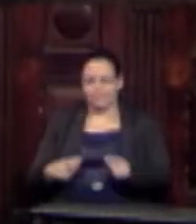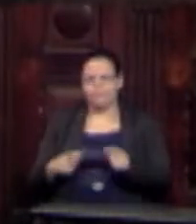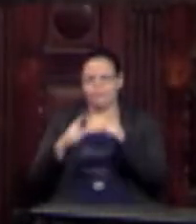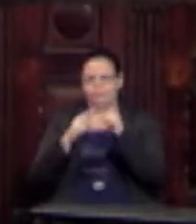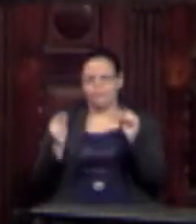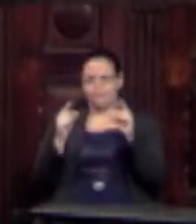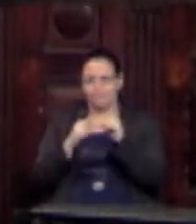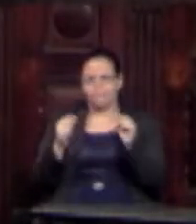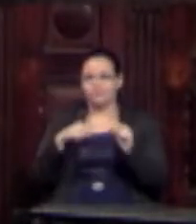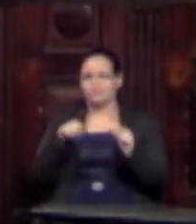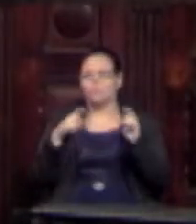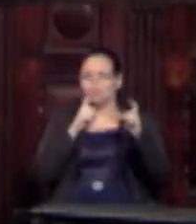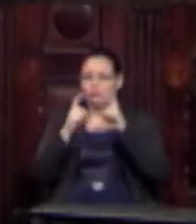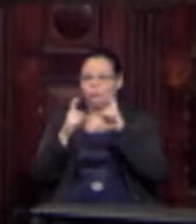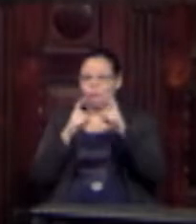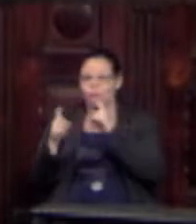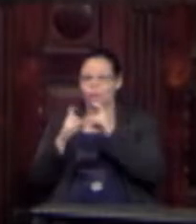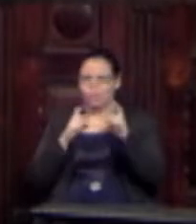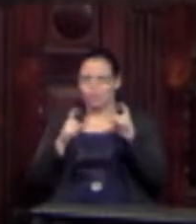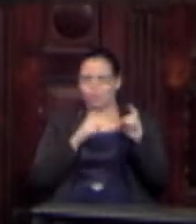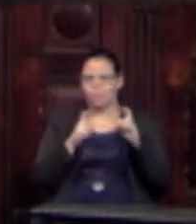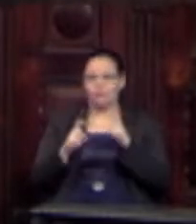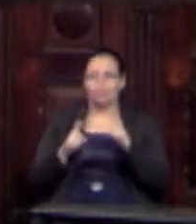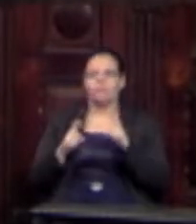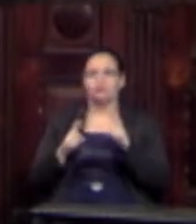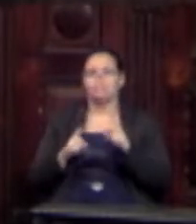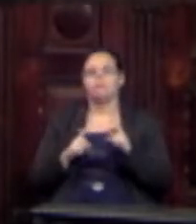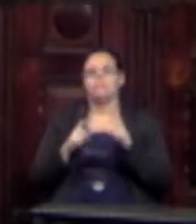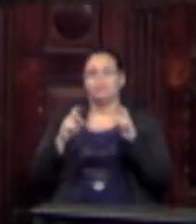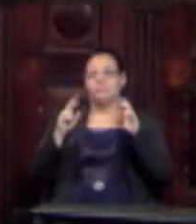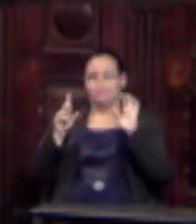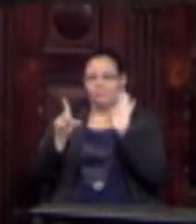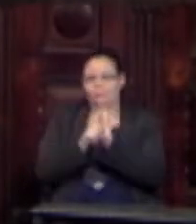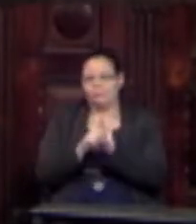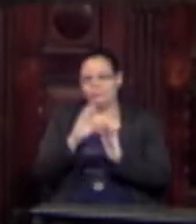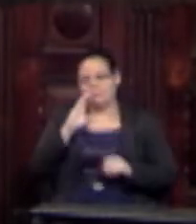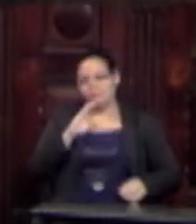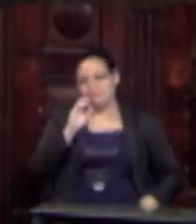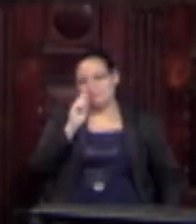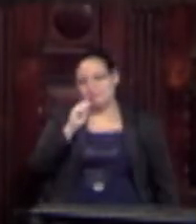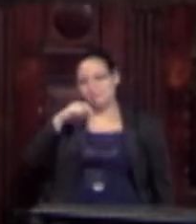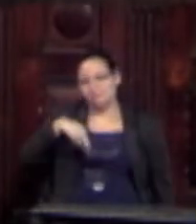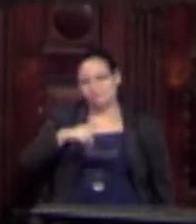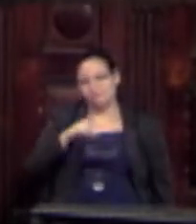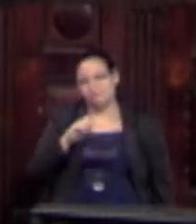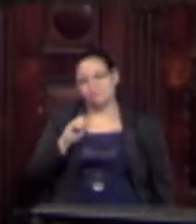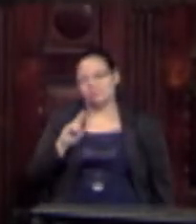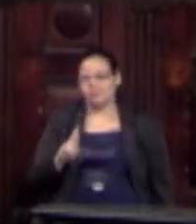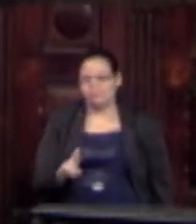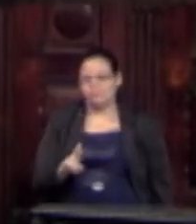e discutimos a questão da Lei Candir,